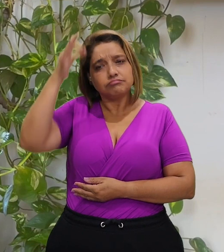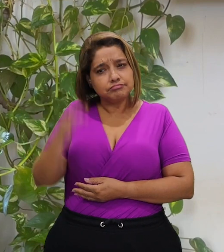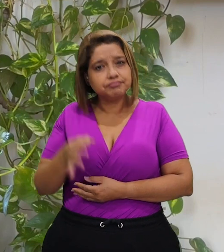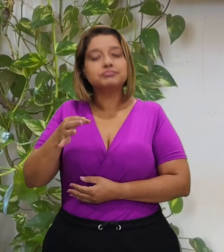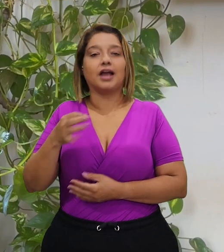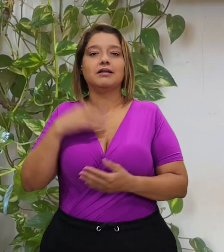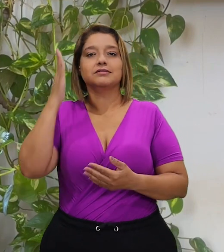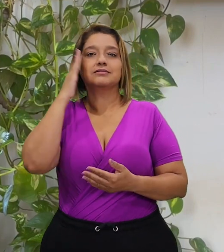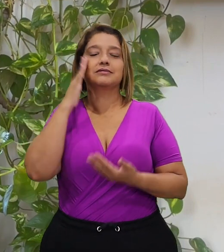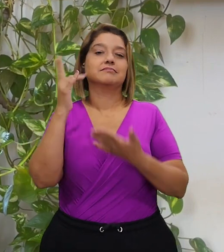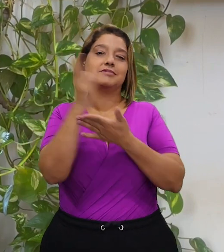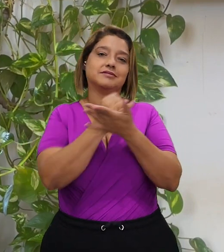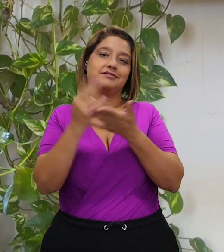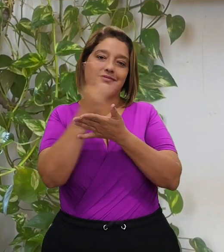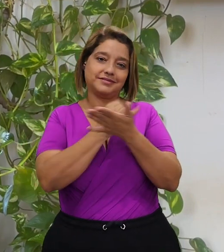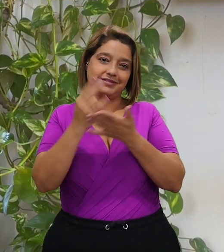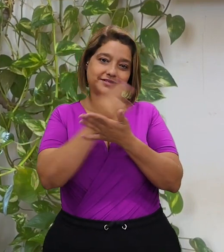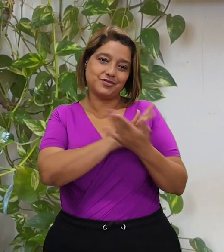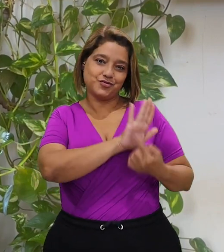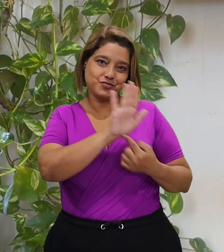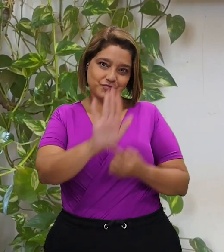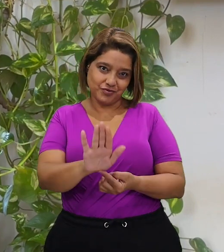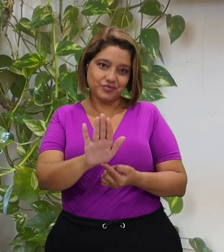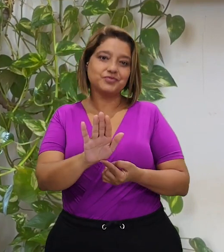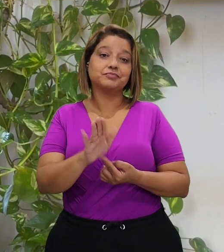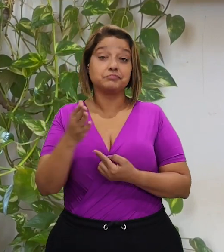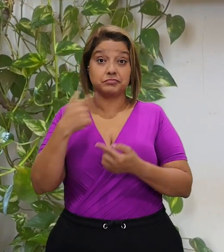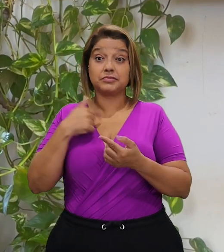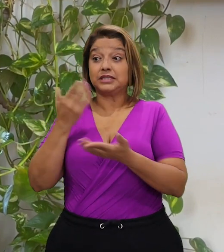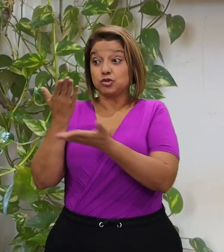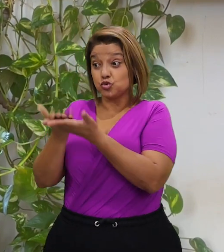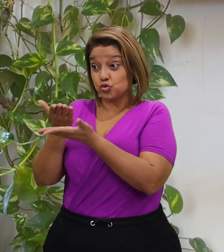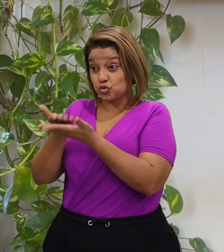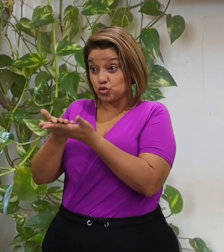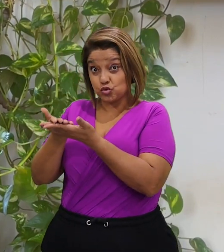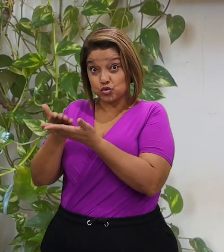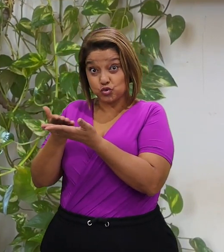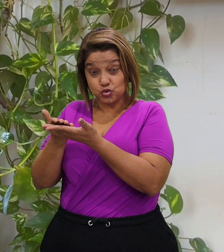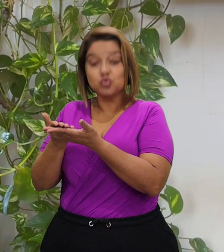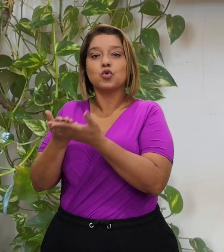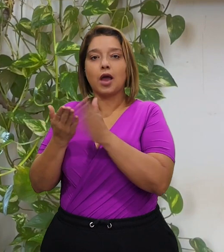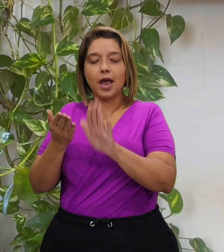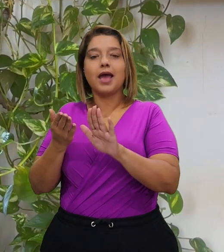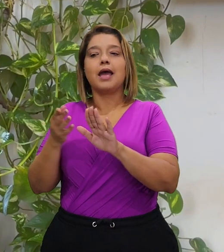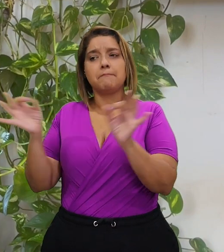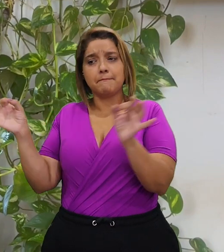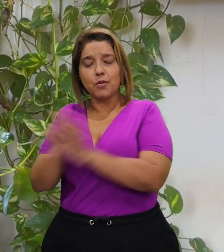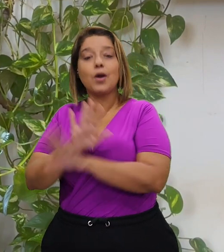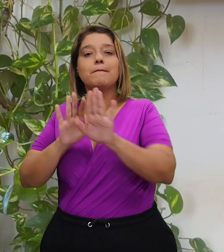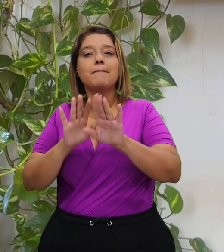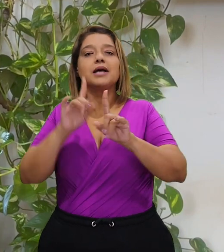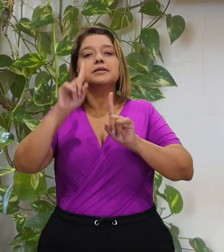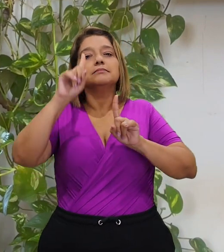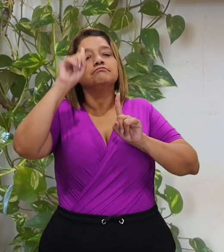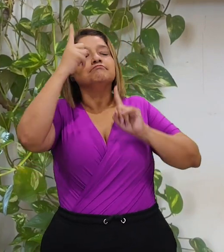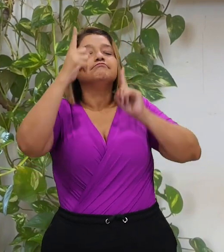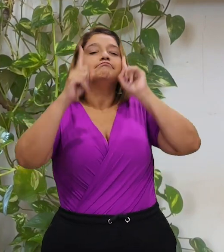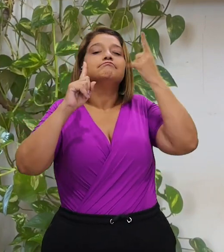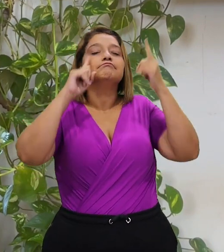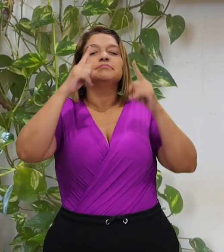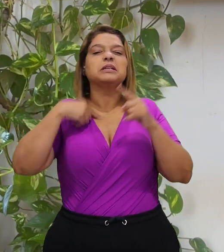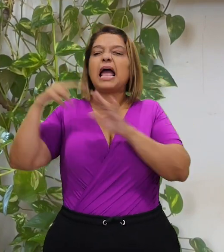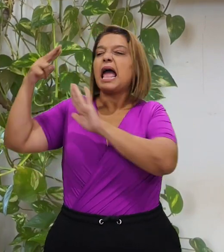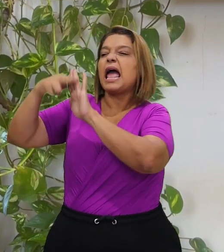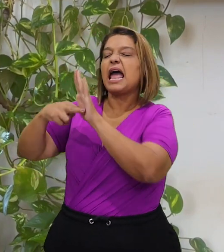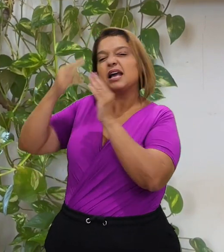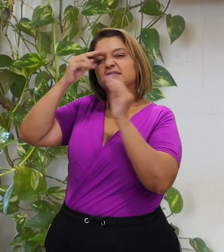Quando você mira na técnica, a técnica, na verdade, é para te libertar e não te prender. Então, você aprende uma técnica, você